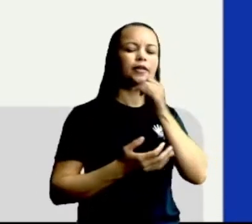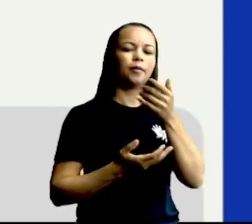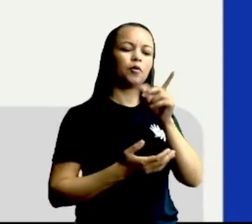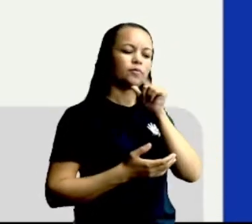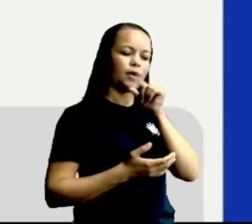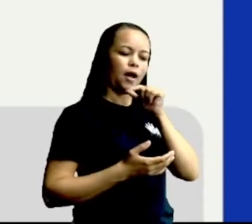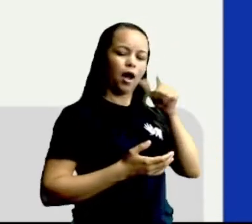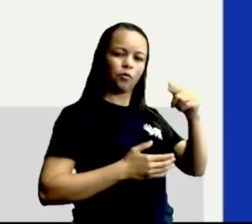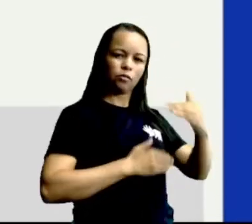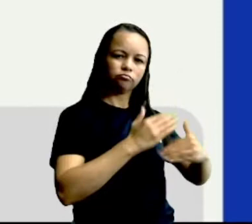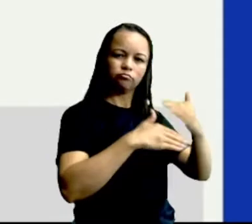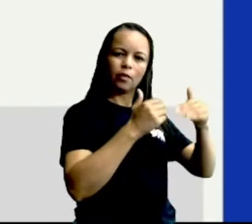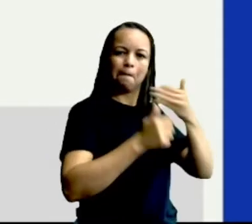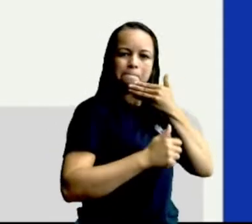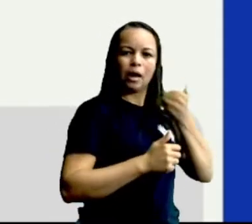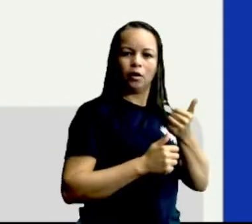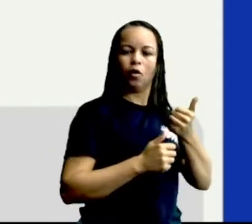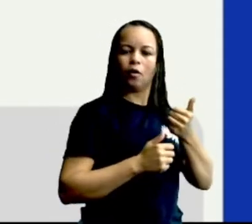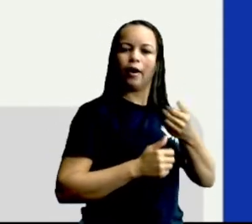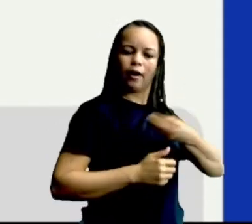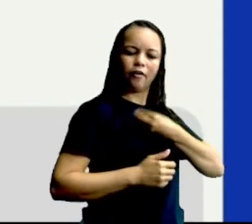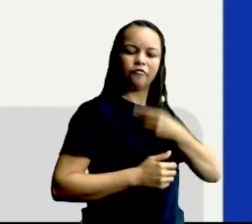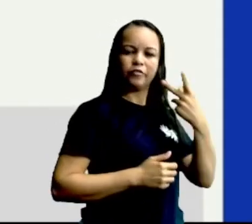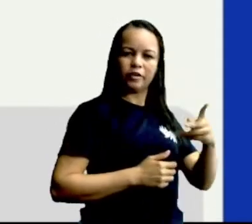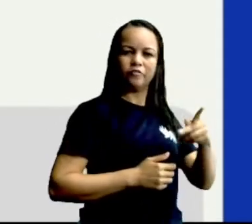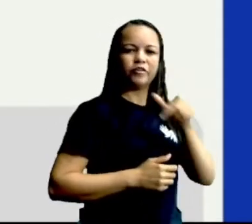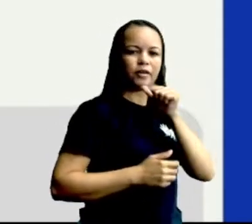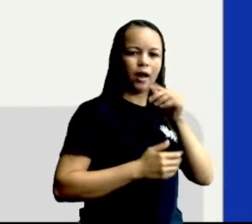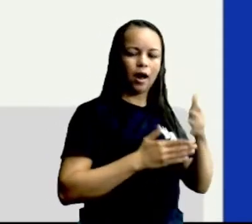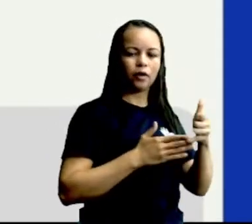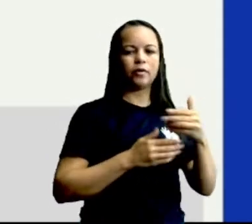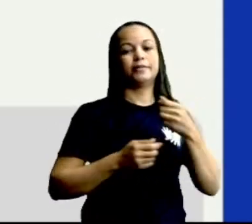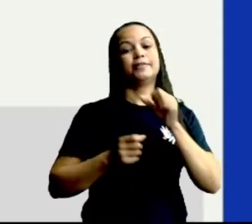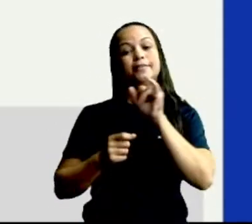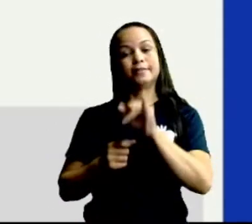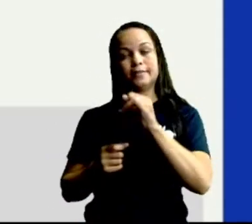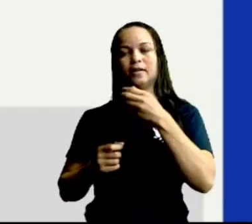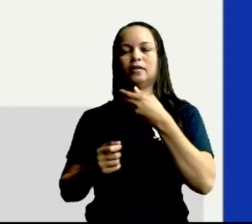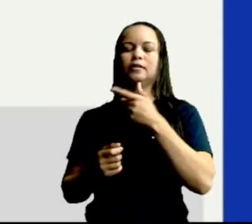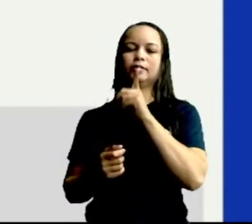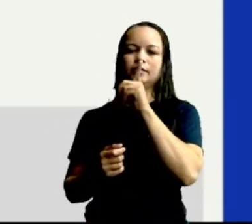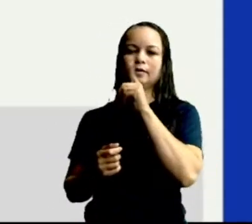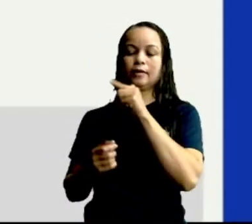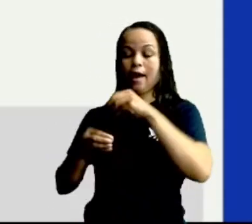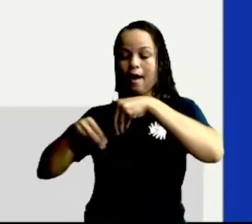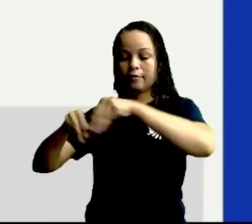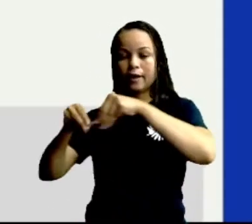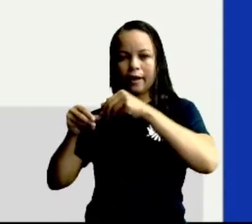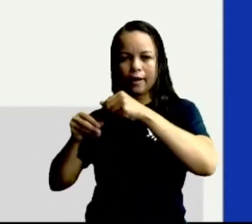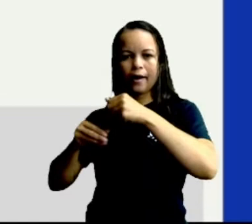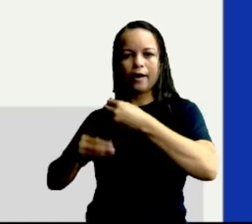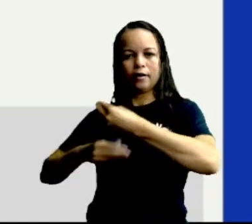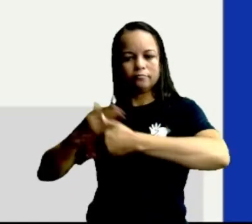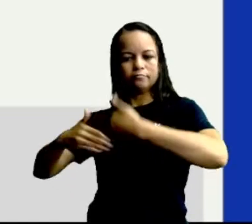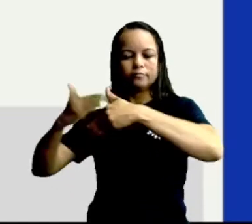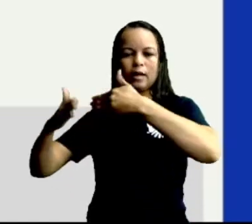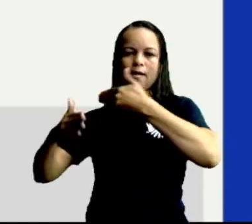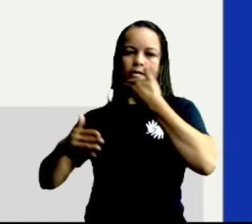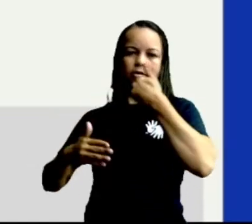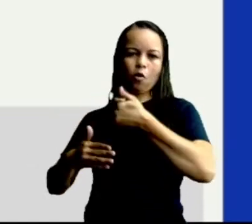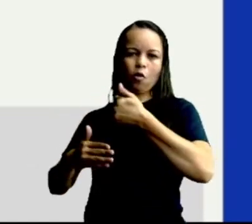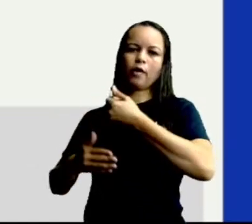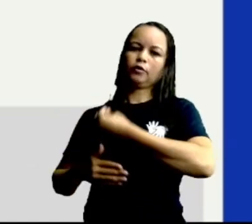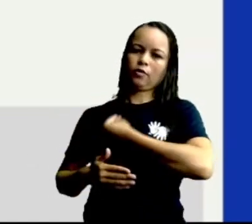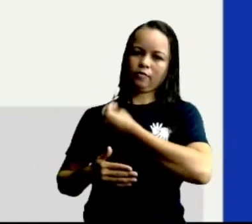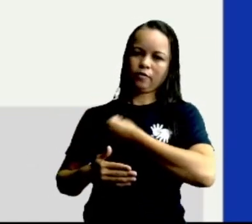vai viver na água. Se ela se desenvolve melhor em terra, ela vai viver na terra. E assim, ela vive em cada ambiente, no